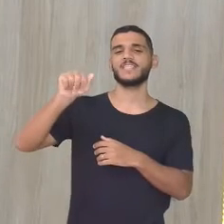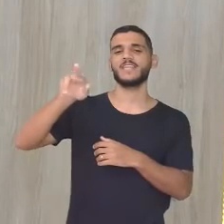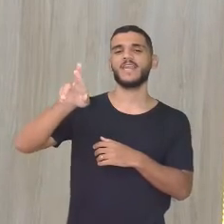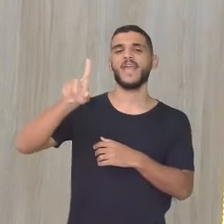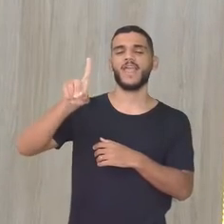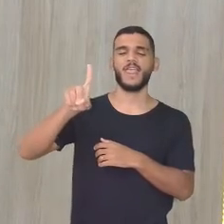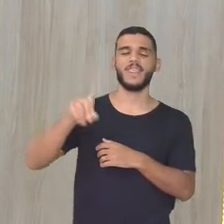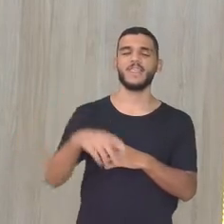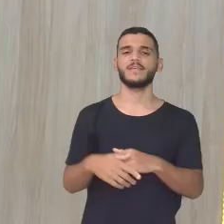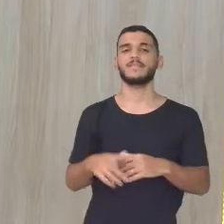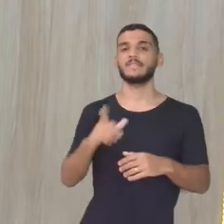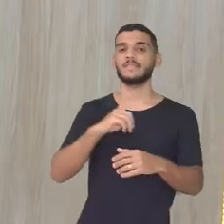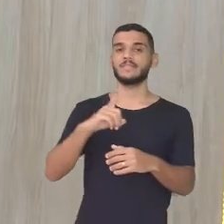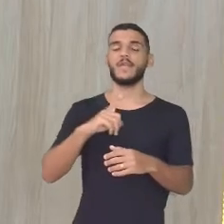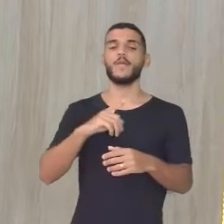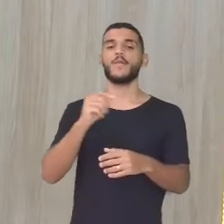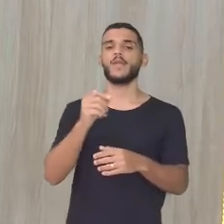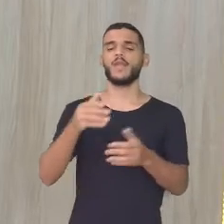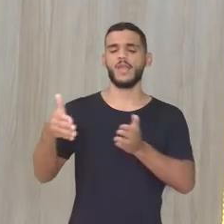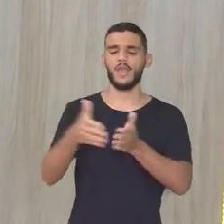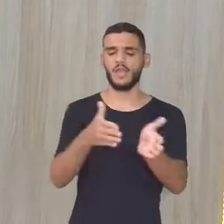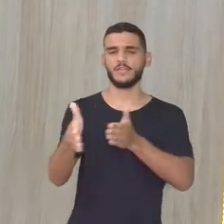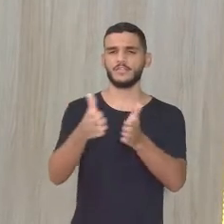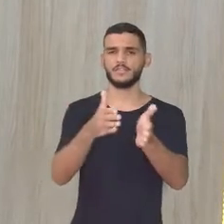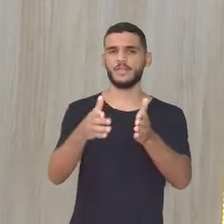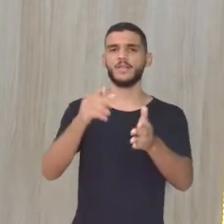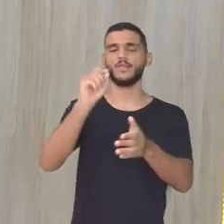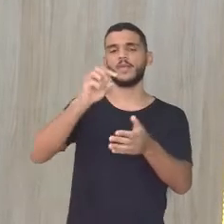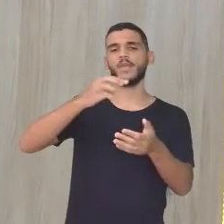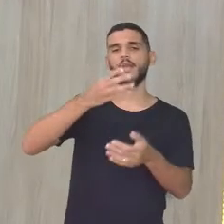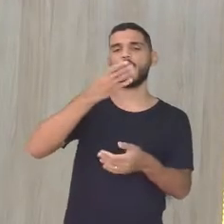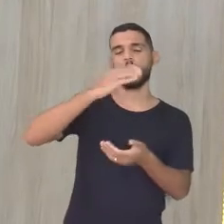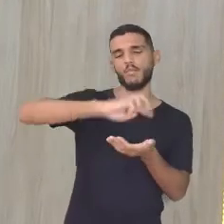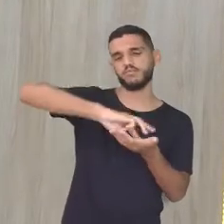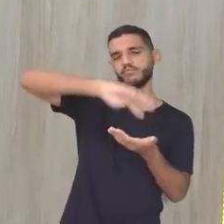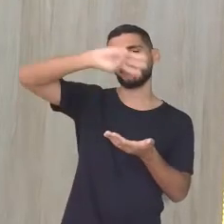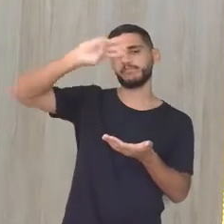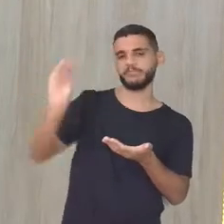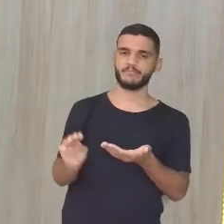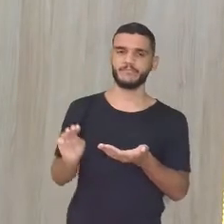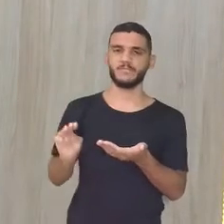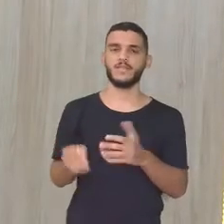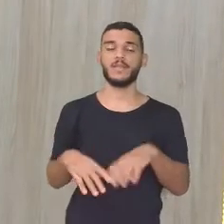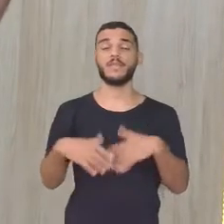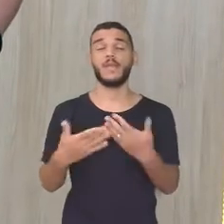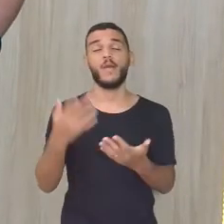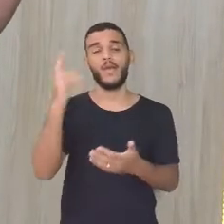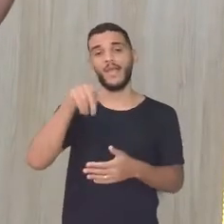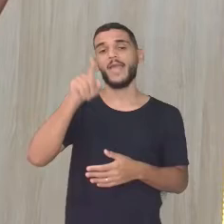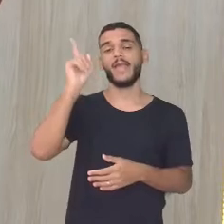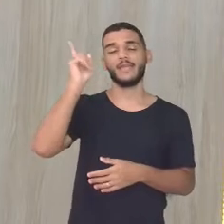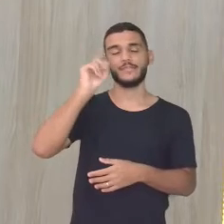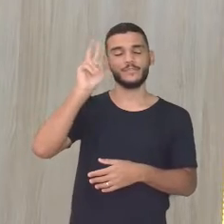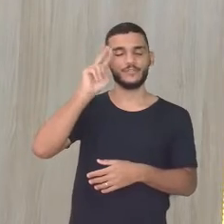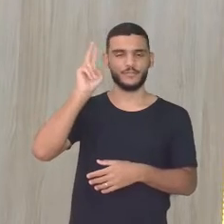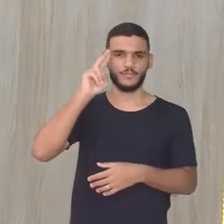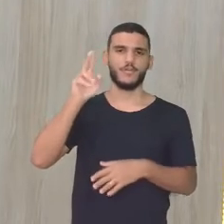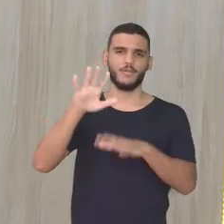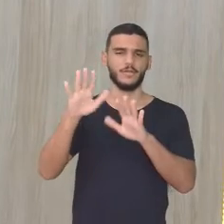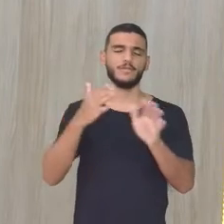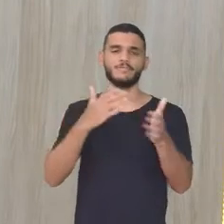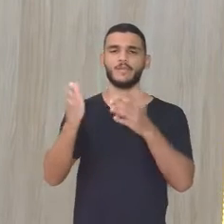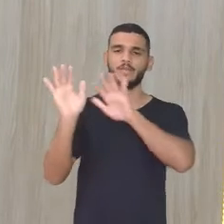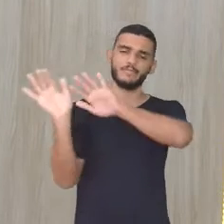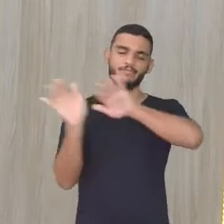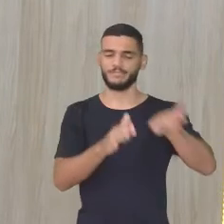tem a estrada do arco-íris, né? Tem Heimdall, que abre o portal e pá. Então isso é história, né? Isso é